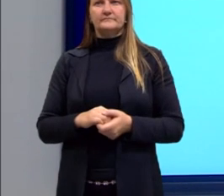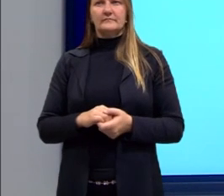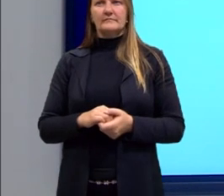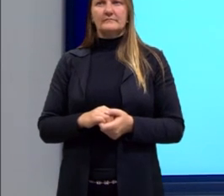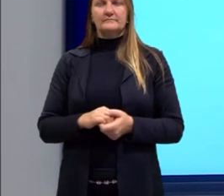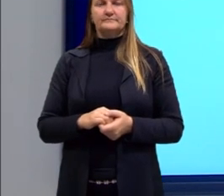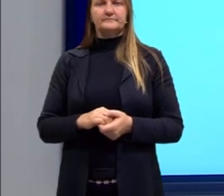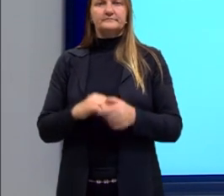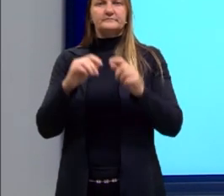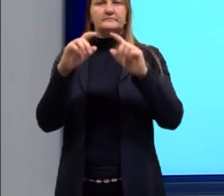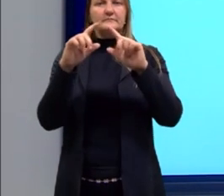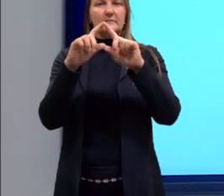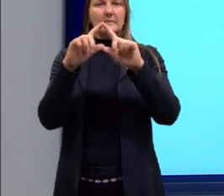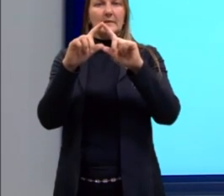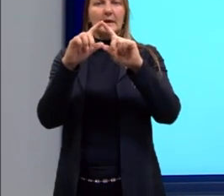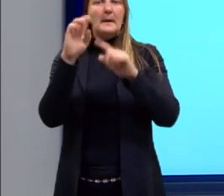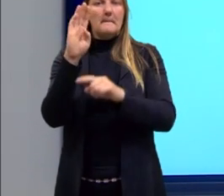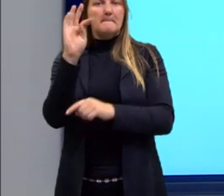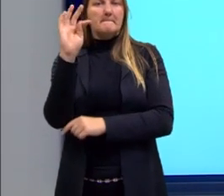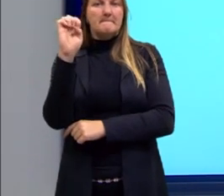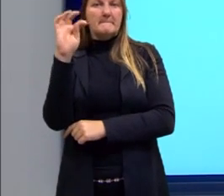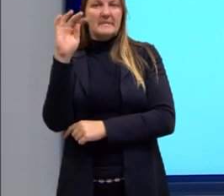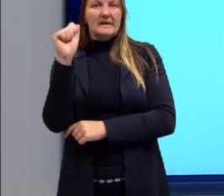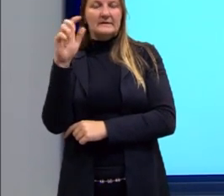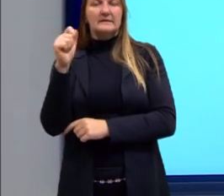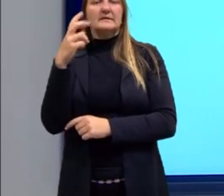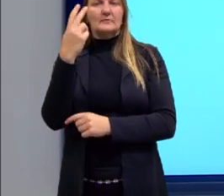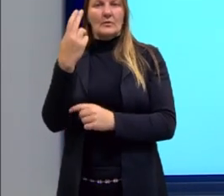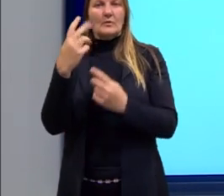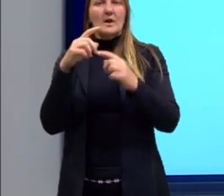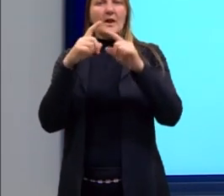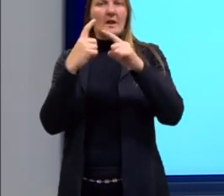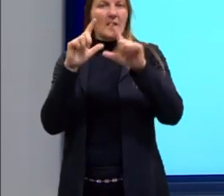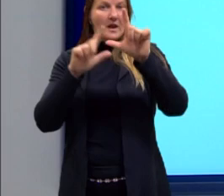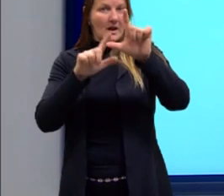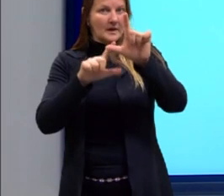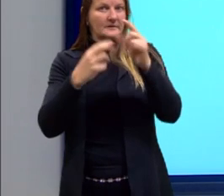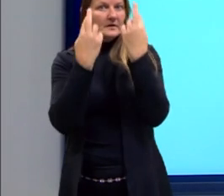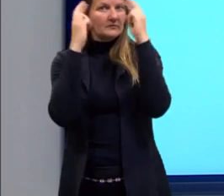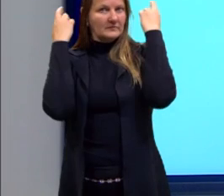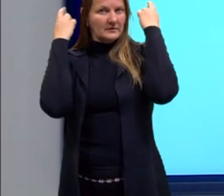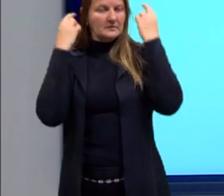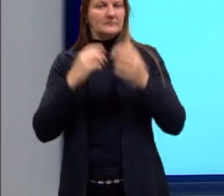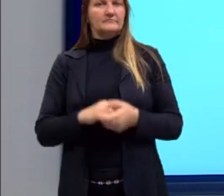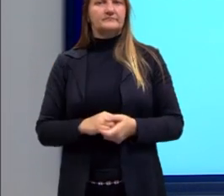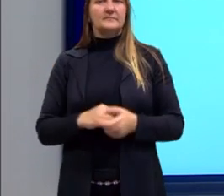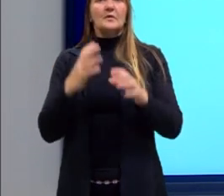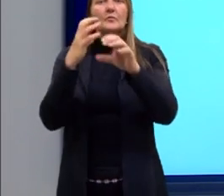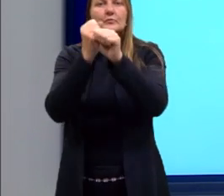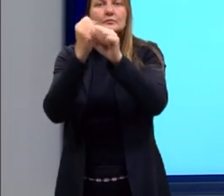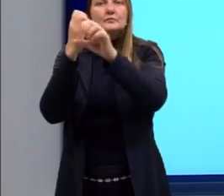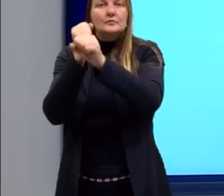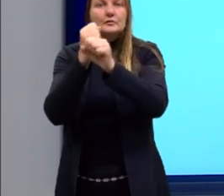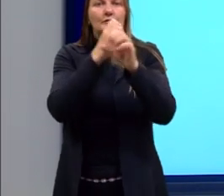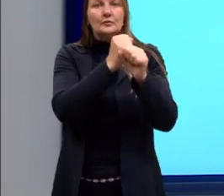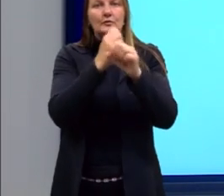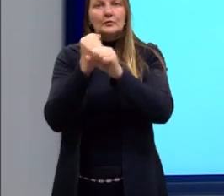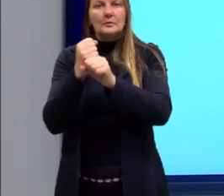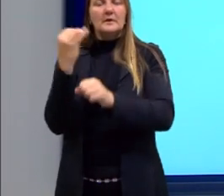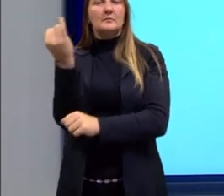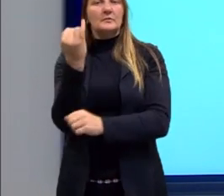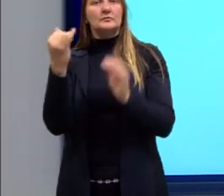Alfa igual atleta e beta é igual a lambida tá uma forma de vocês